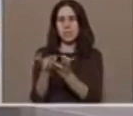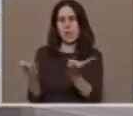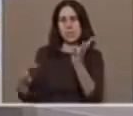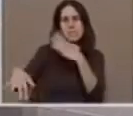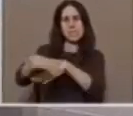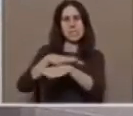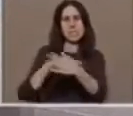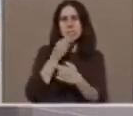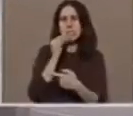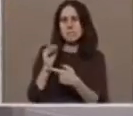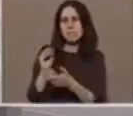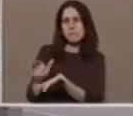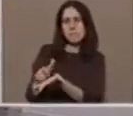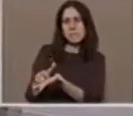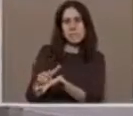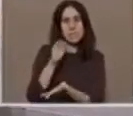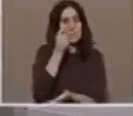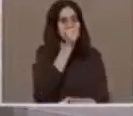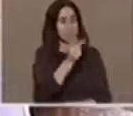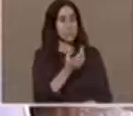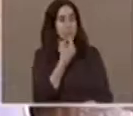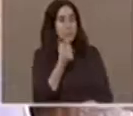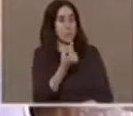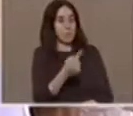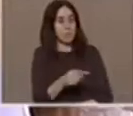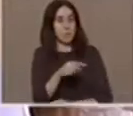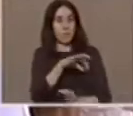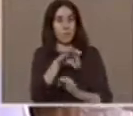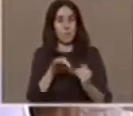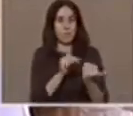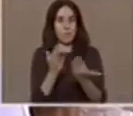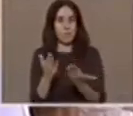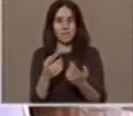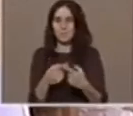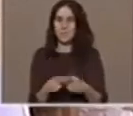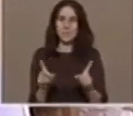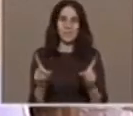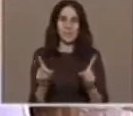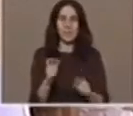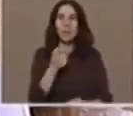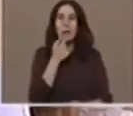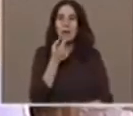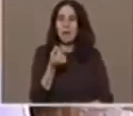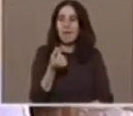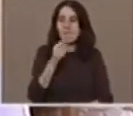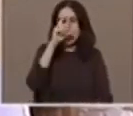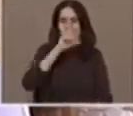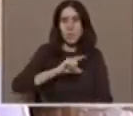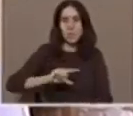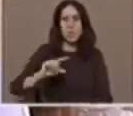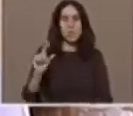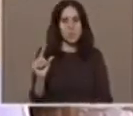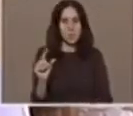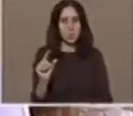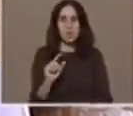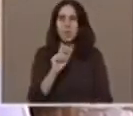tanta gente e o que o jovem oferece é bem notável. Só com muito dinheiro se daria